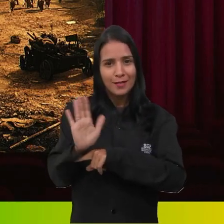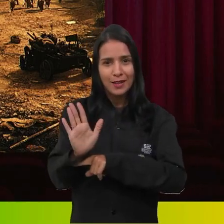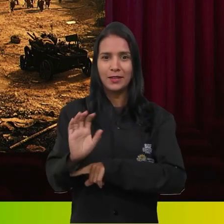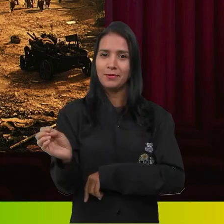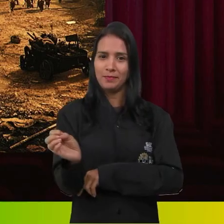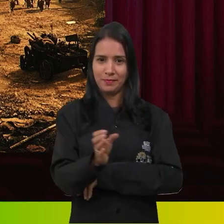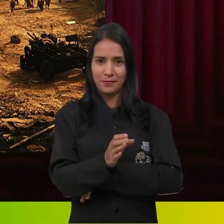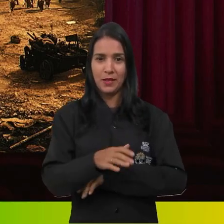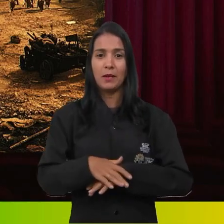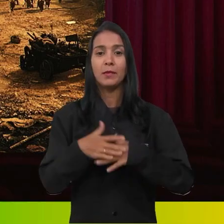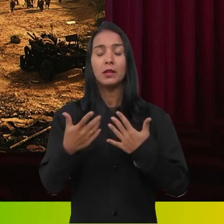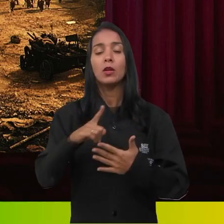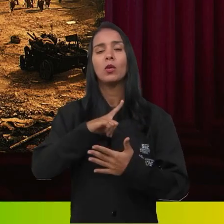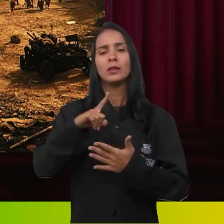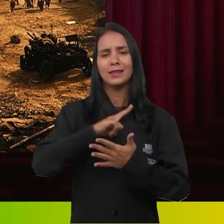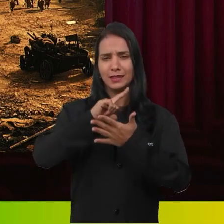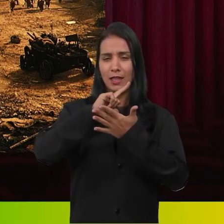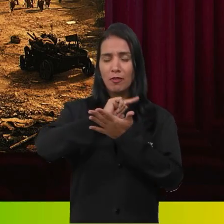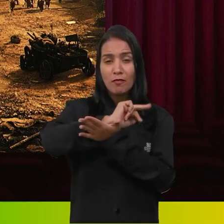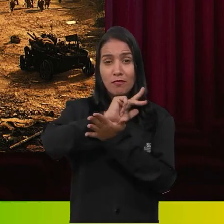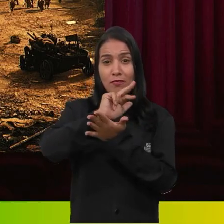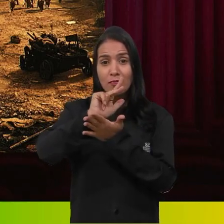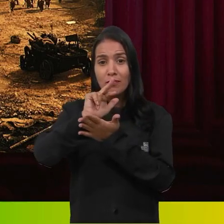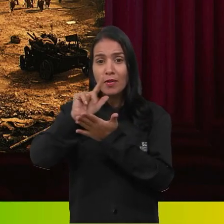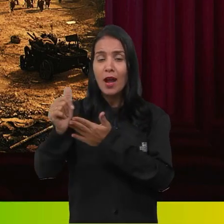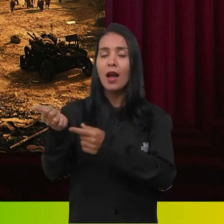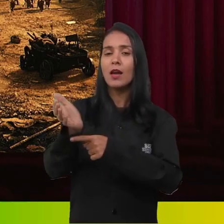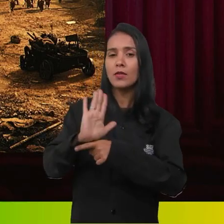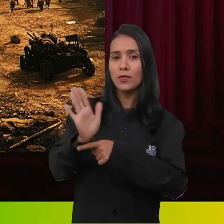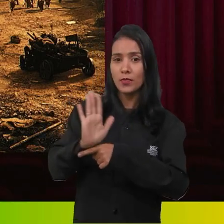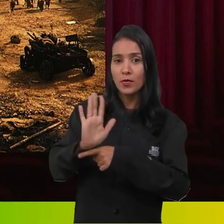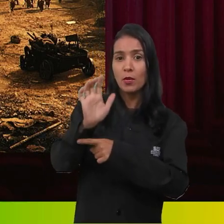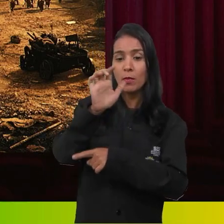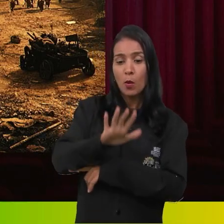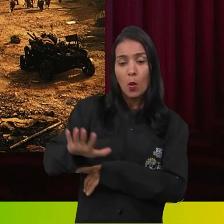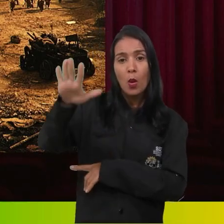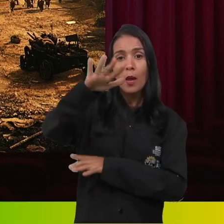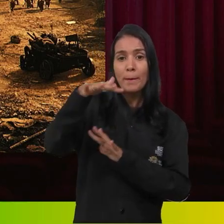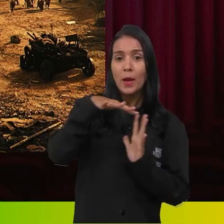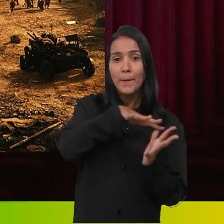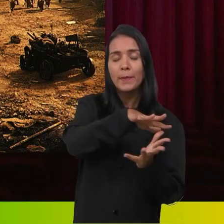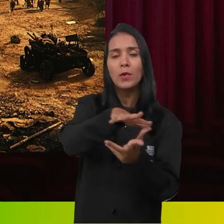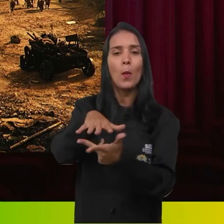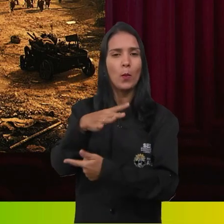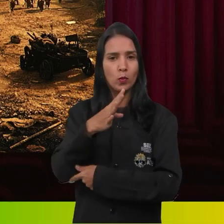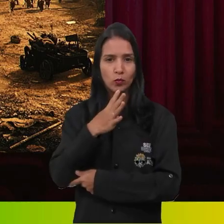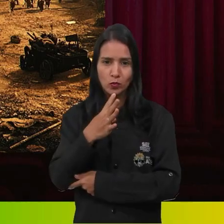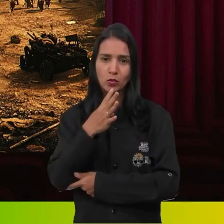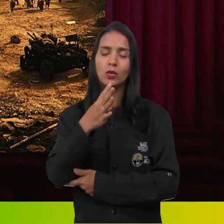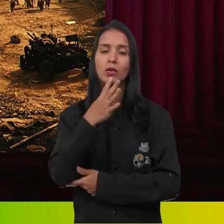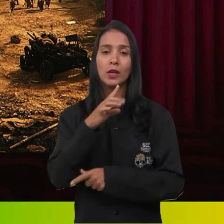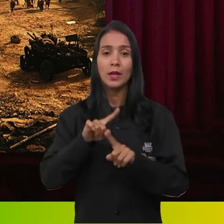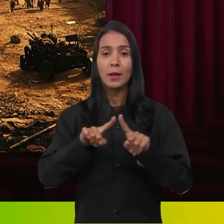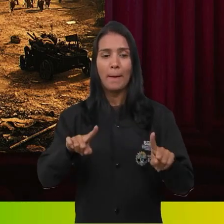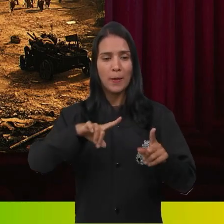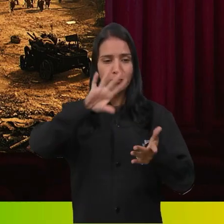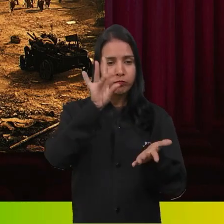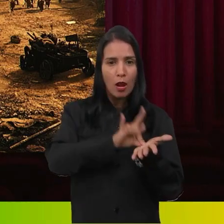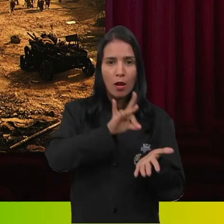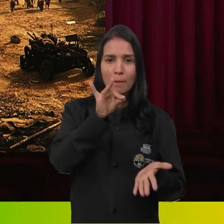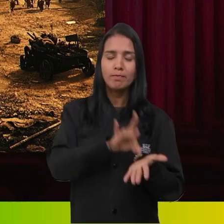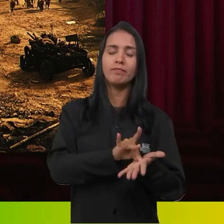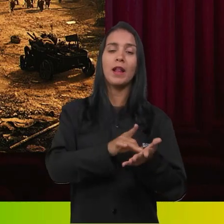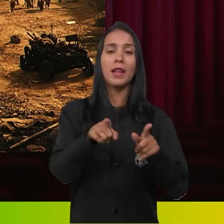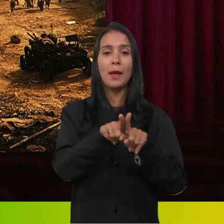obras, aclamadas internacionalmente, inclusive, elas deram aí solidez e identidade no